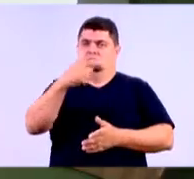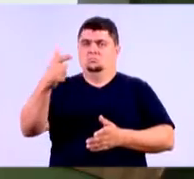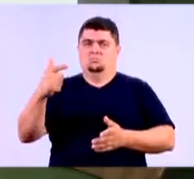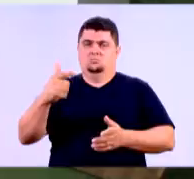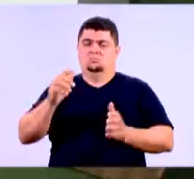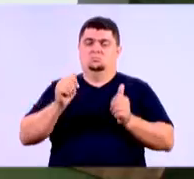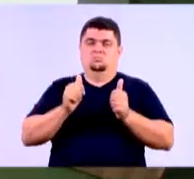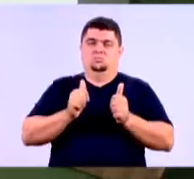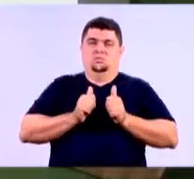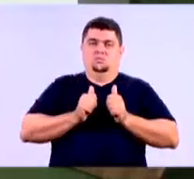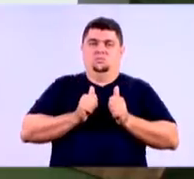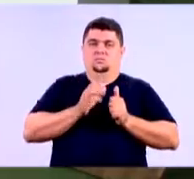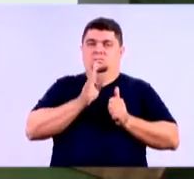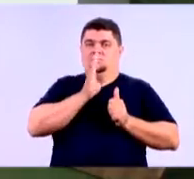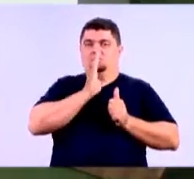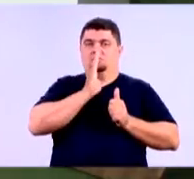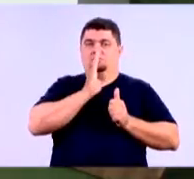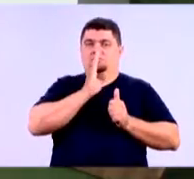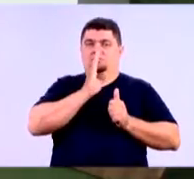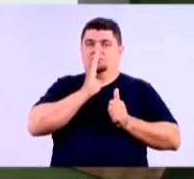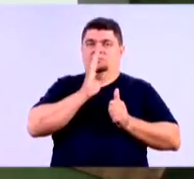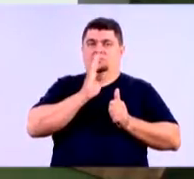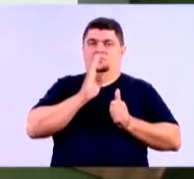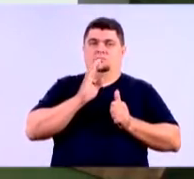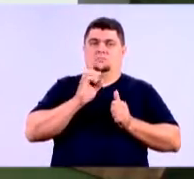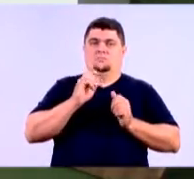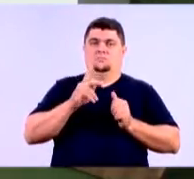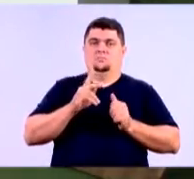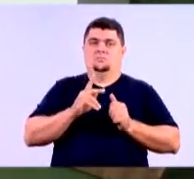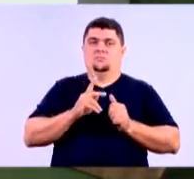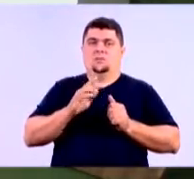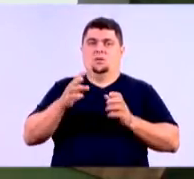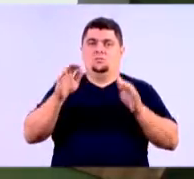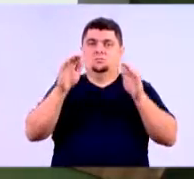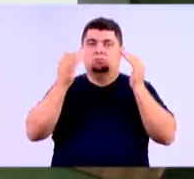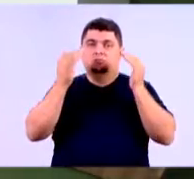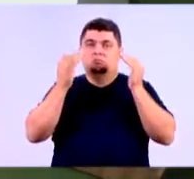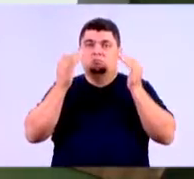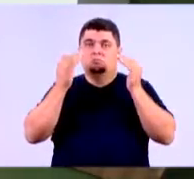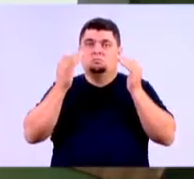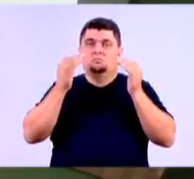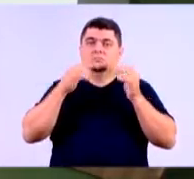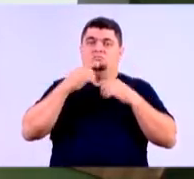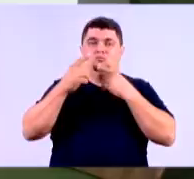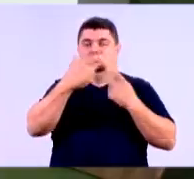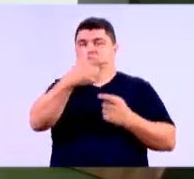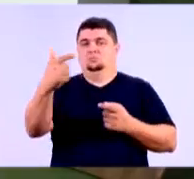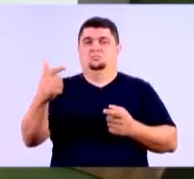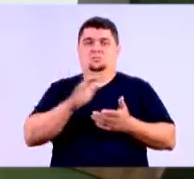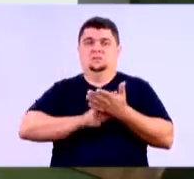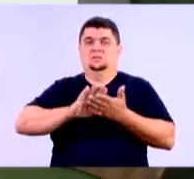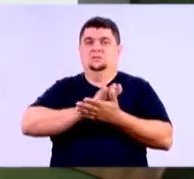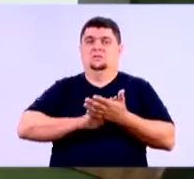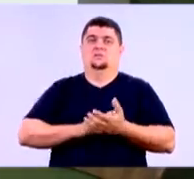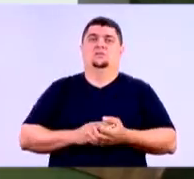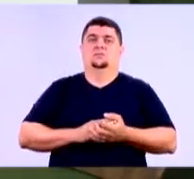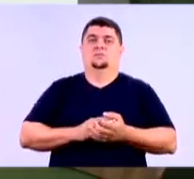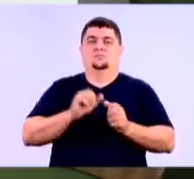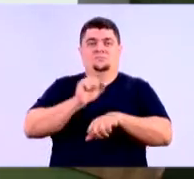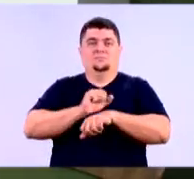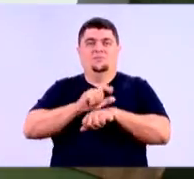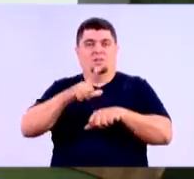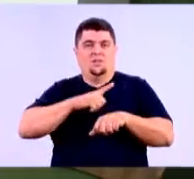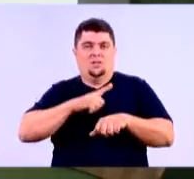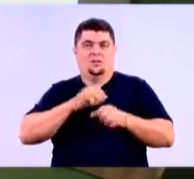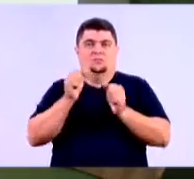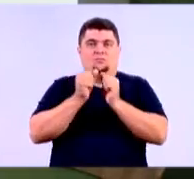está bem tranquilo aqui. Nessa parte da aula, acho que eles estão mais prestando atenção do que tendo dúvida. Então, Gente, a gente não tem comentários aqui. Eu espero que vocês estejam